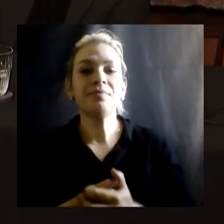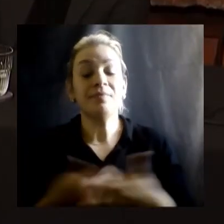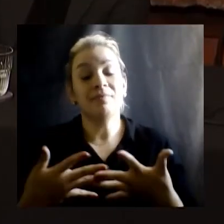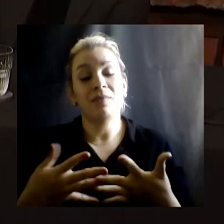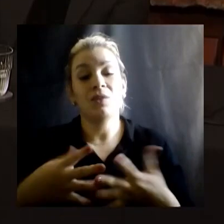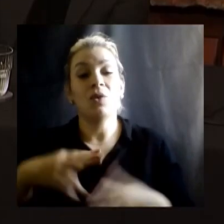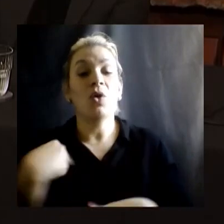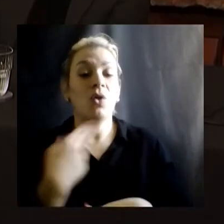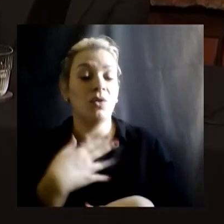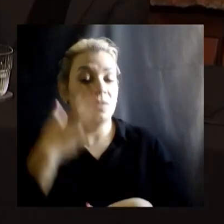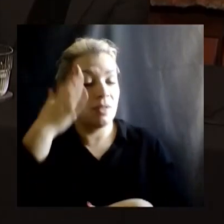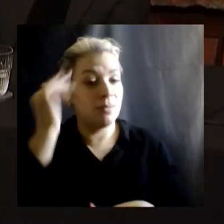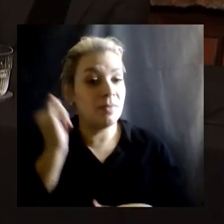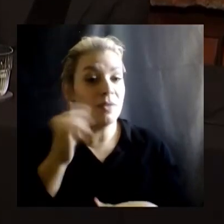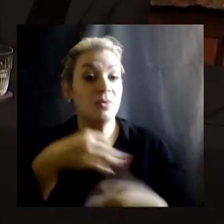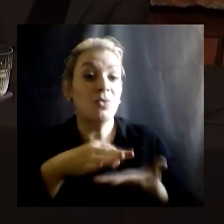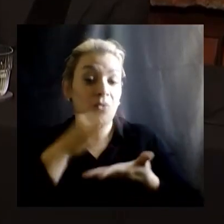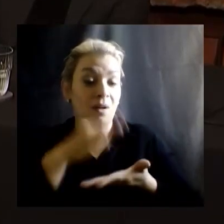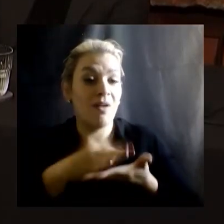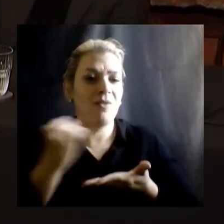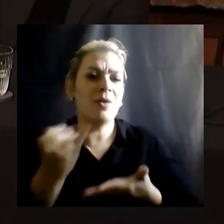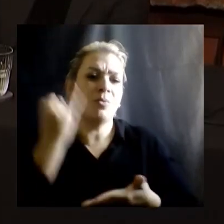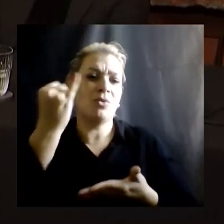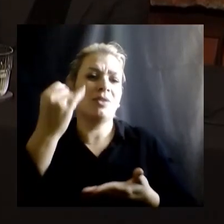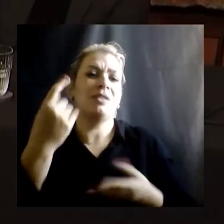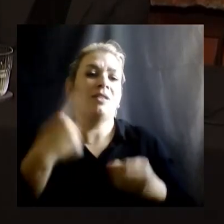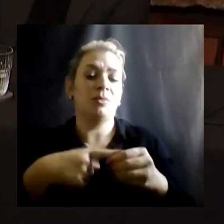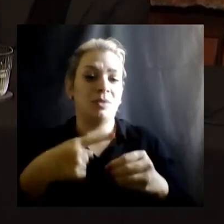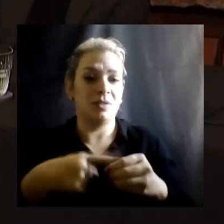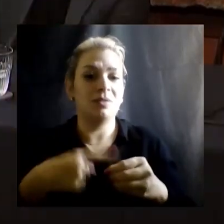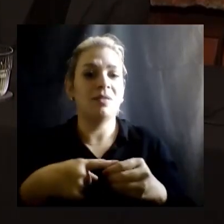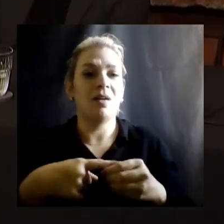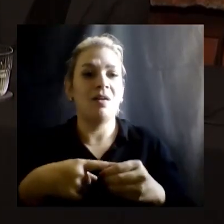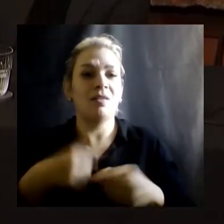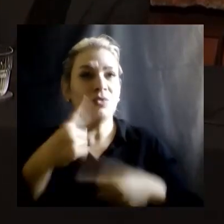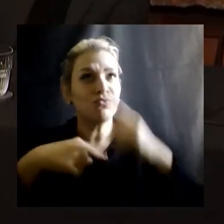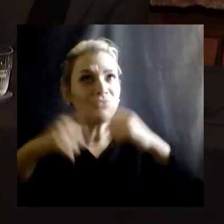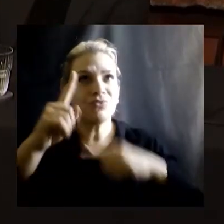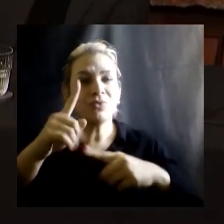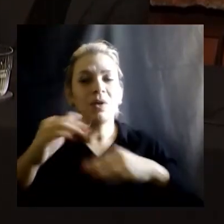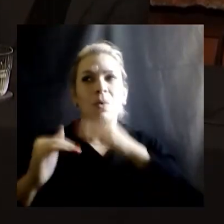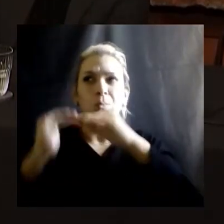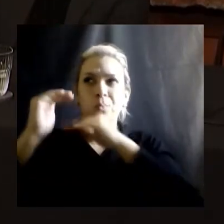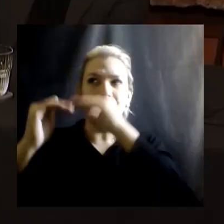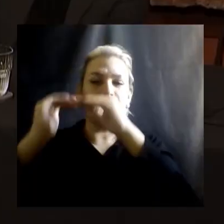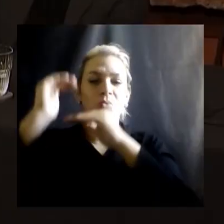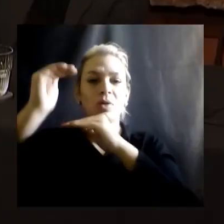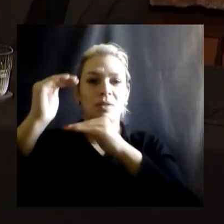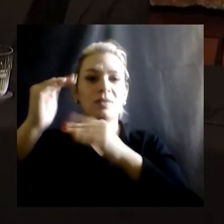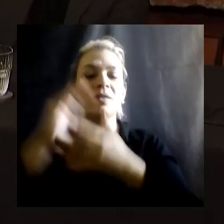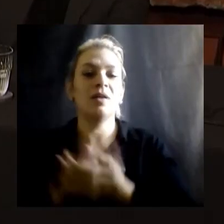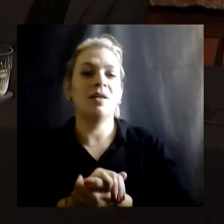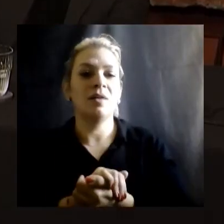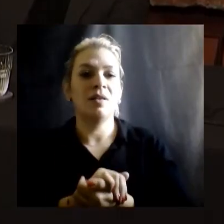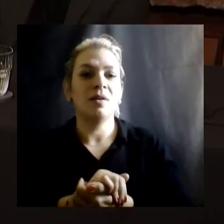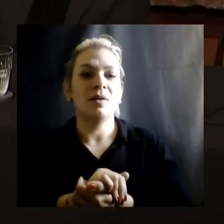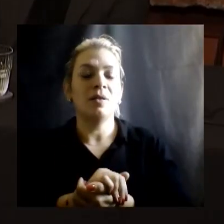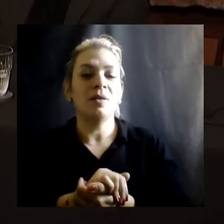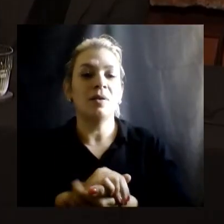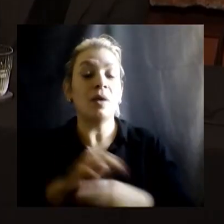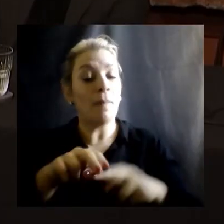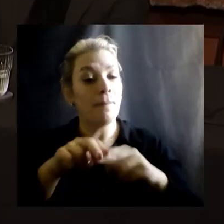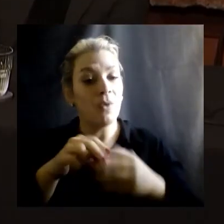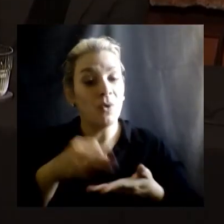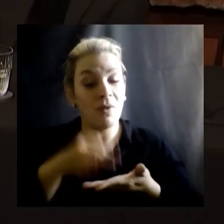para a nossa cidade. A nossa cidade se desenvolveu, cresceu a partir da força do café, a partir da